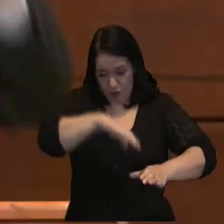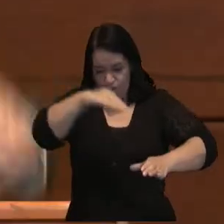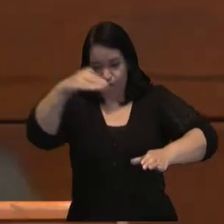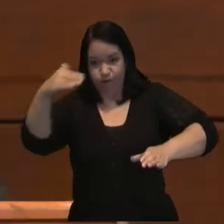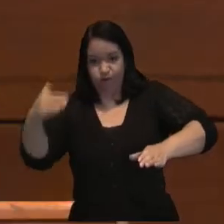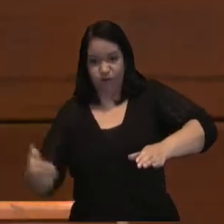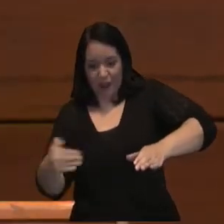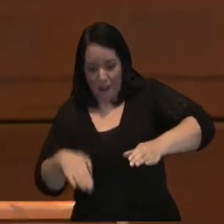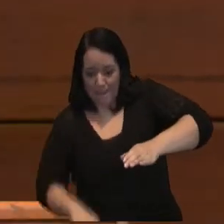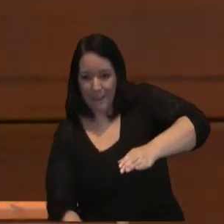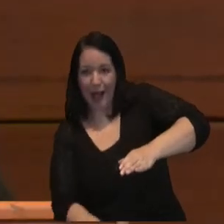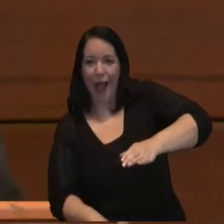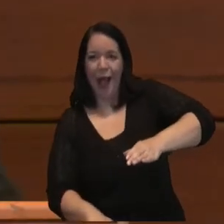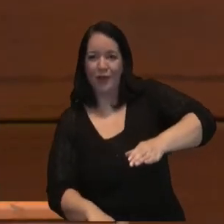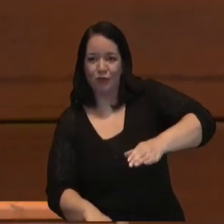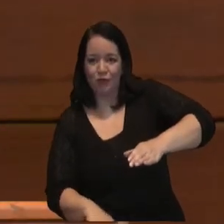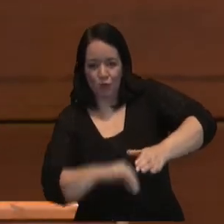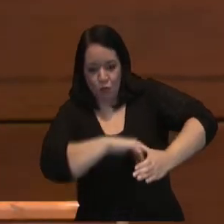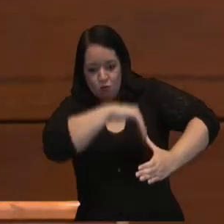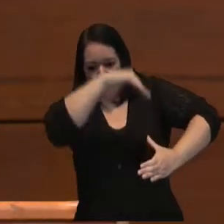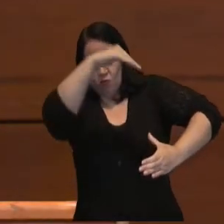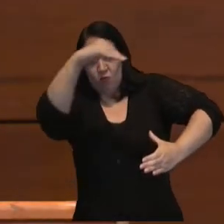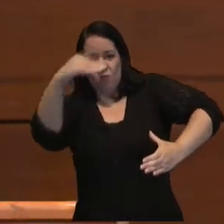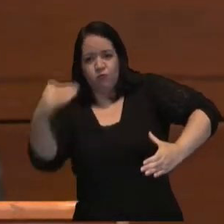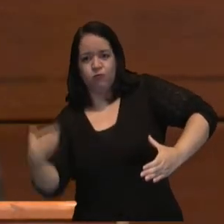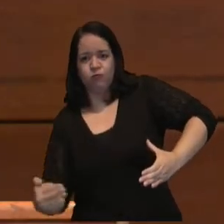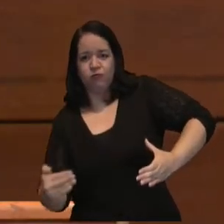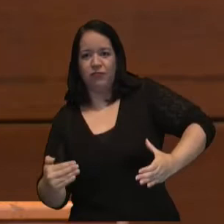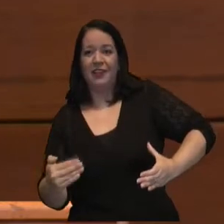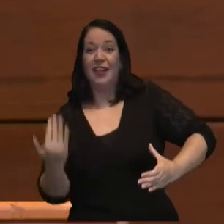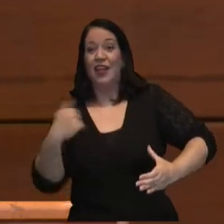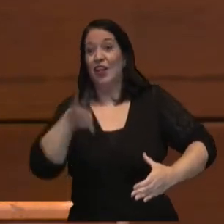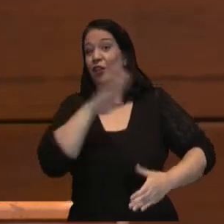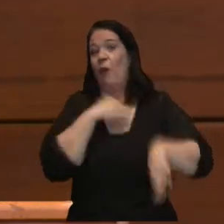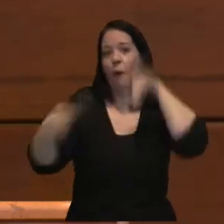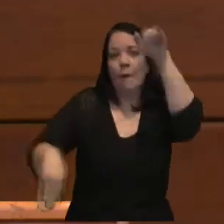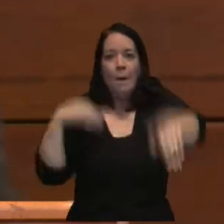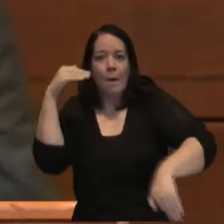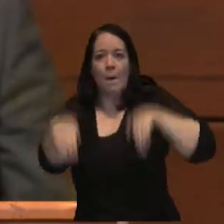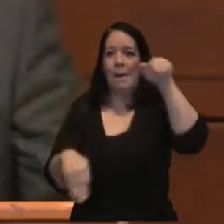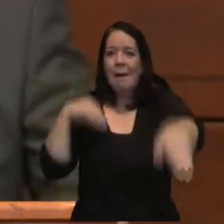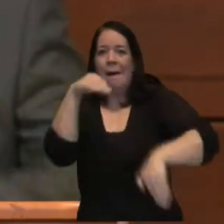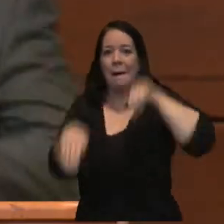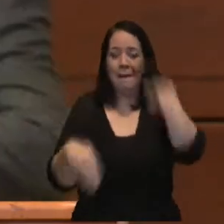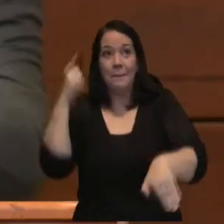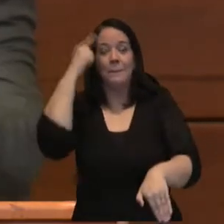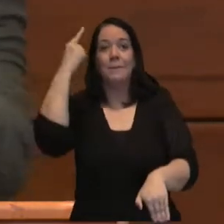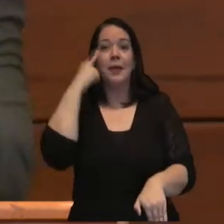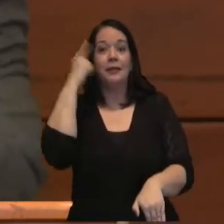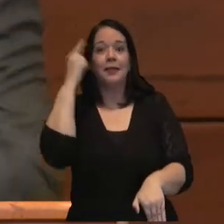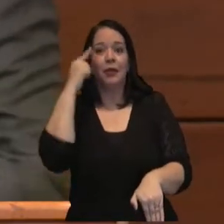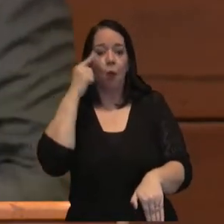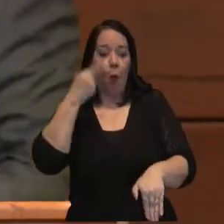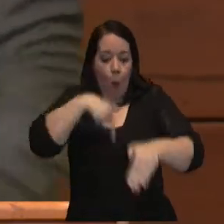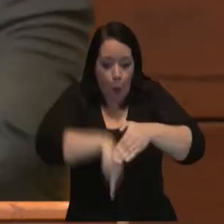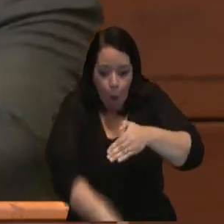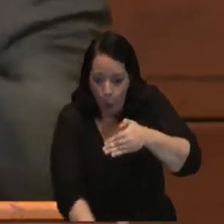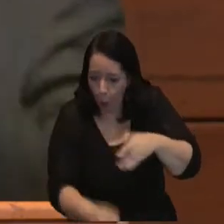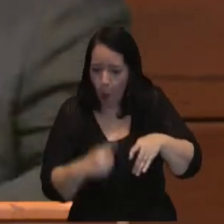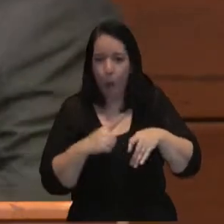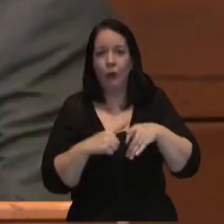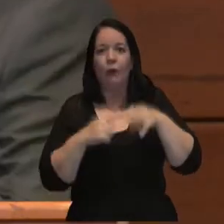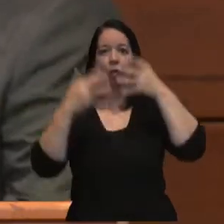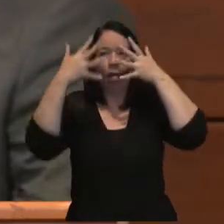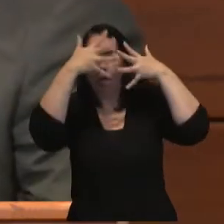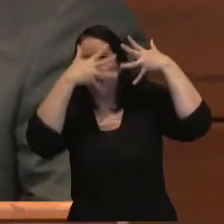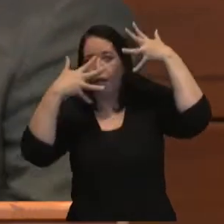de 2 minutos nós estávamos nadando no raso, perdendo a vida no raso, porque a visão já estava turva, o